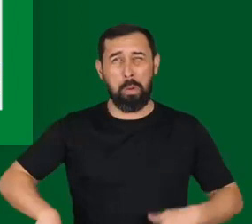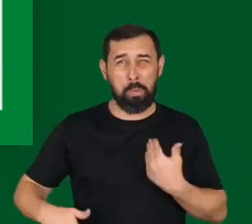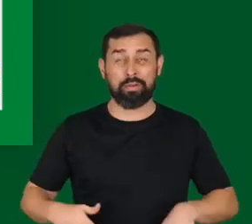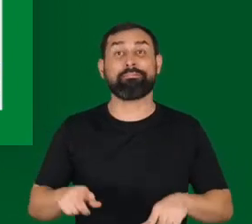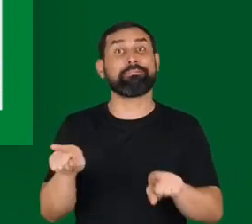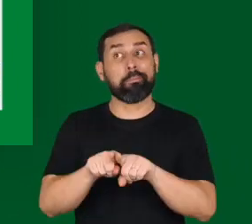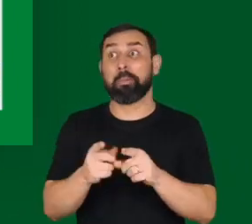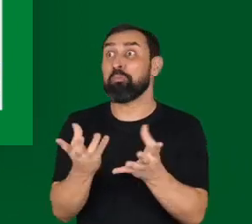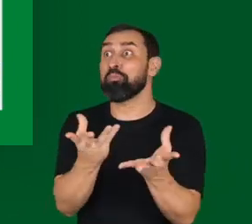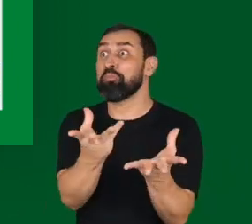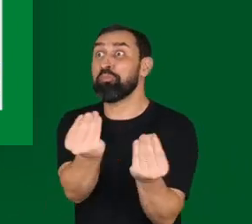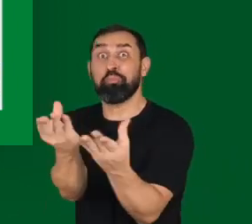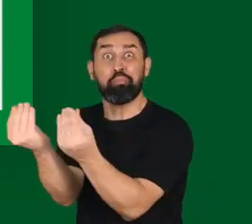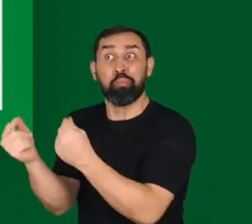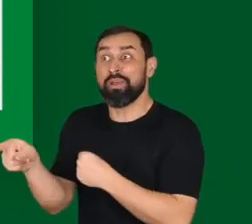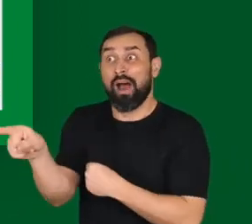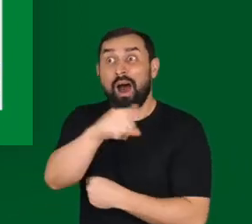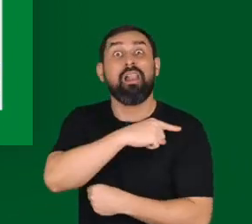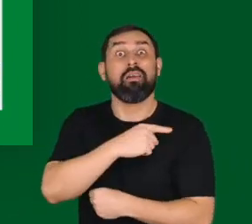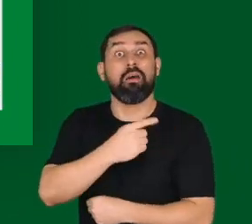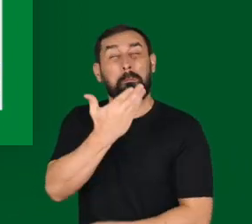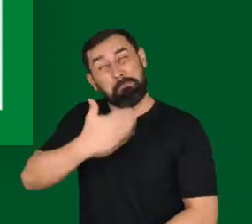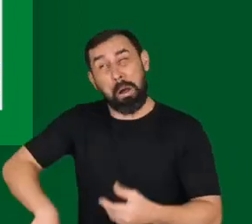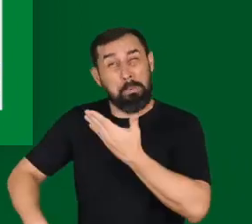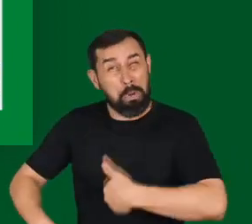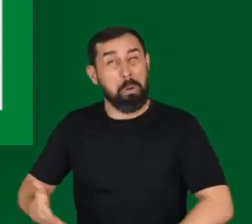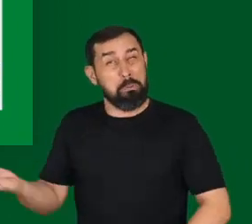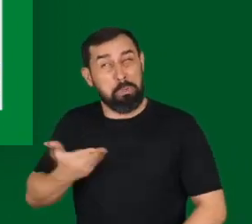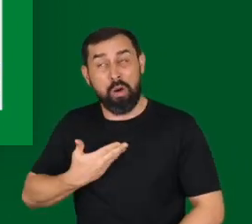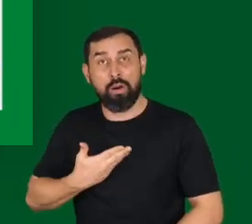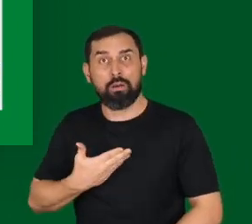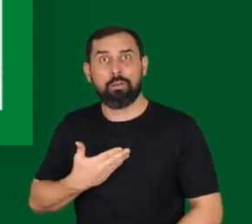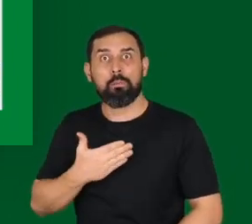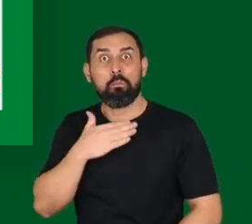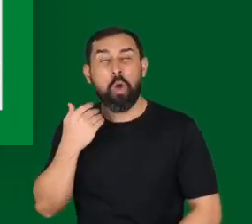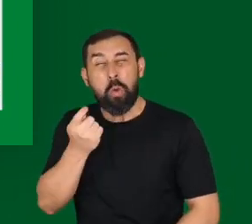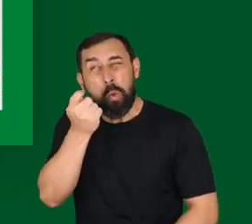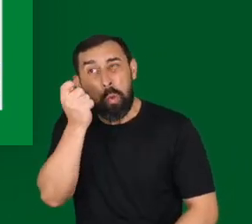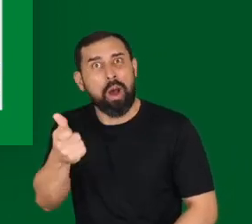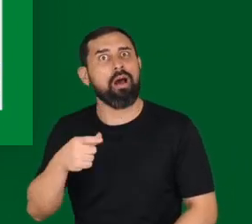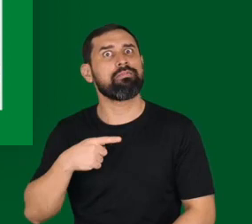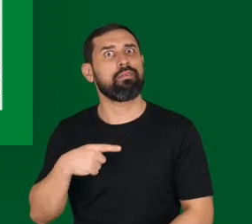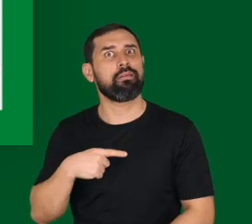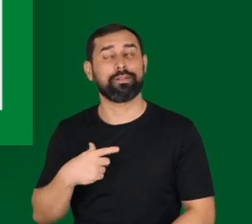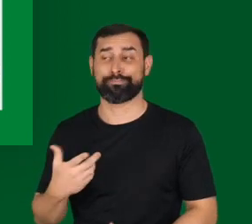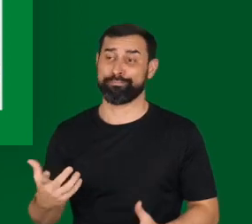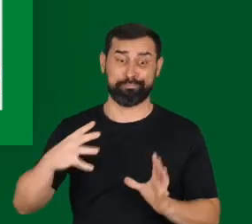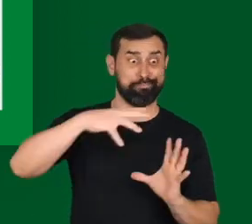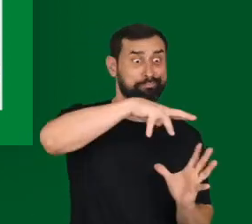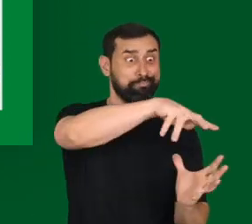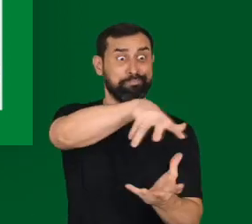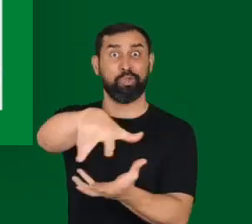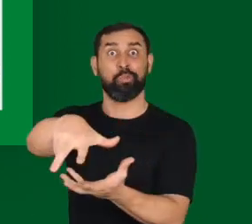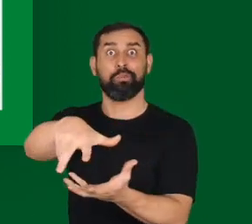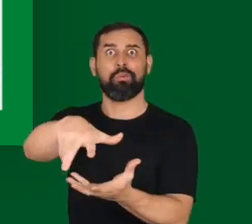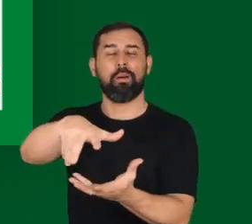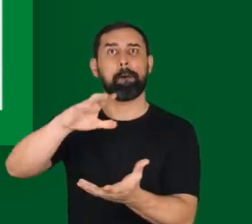não fatais. Então, sem sombra de dúvida, o trauma é o maior problema de saúde pública